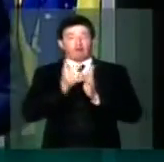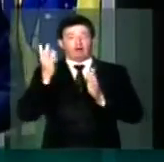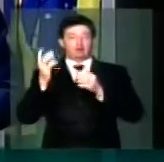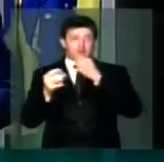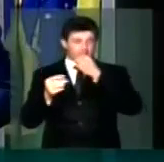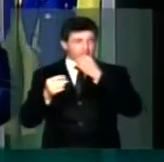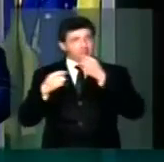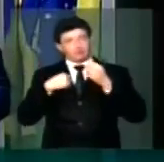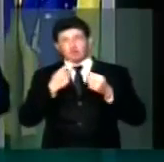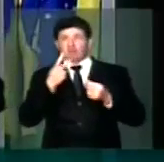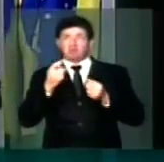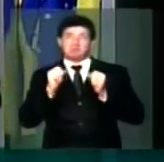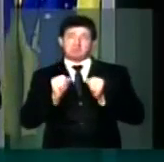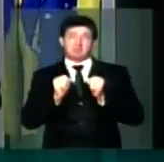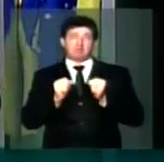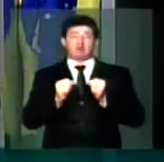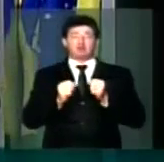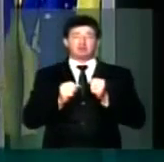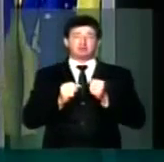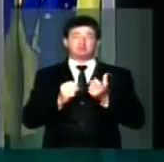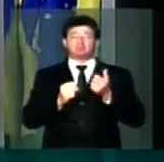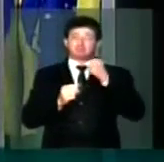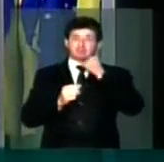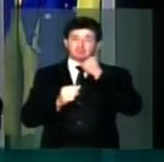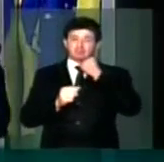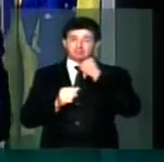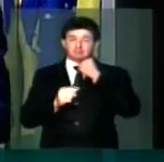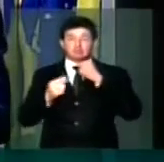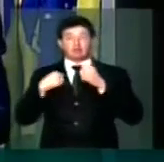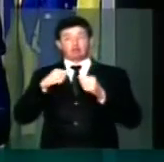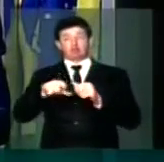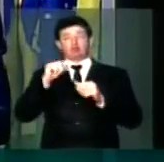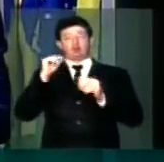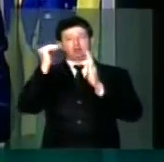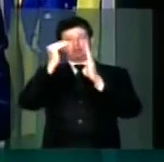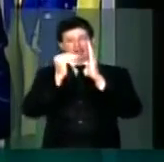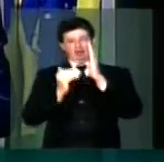talvez reportar um número. Escolhi o número 13,